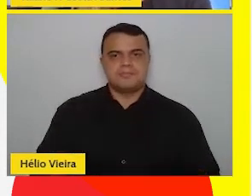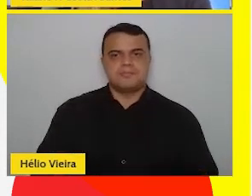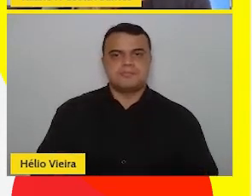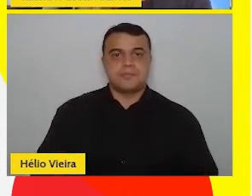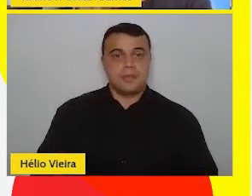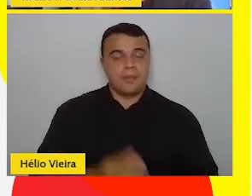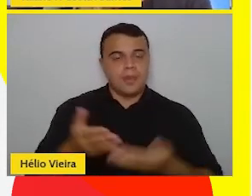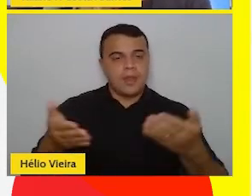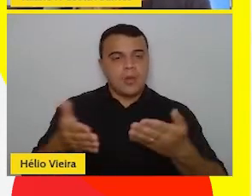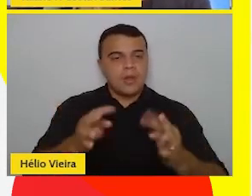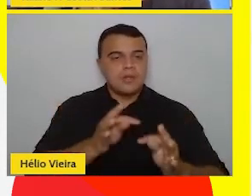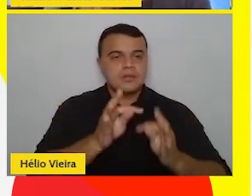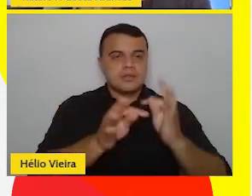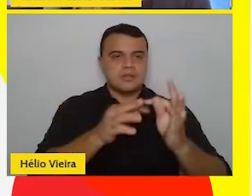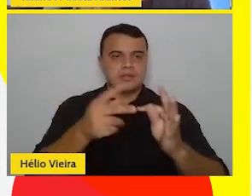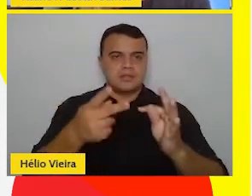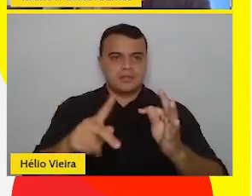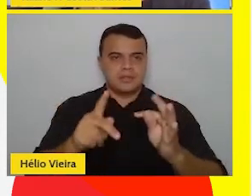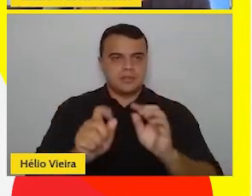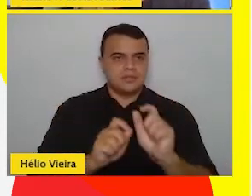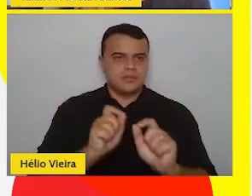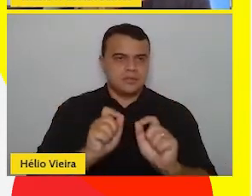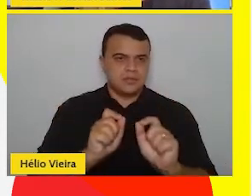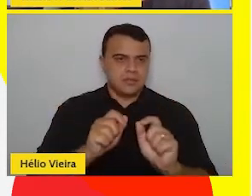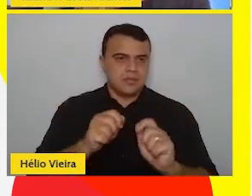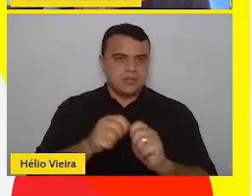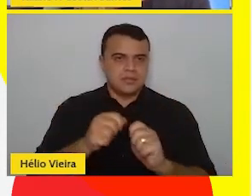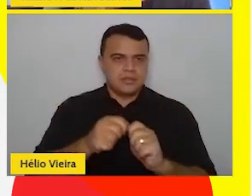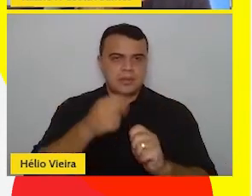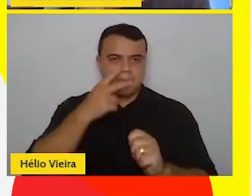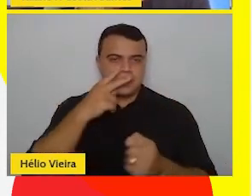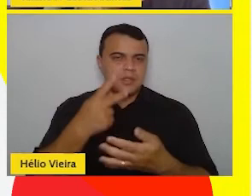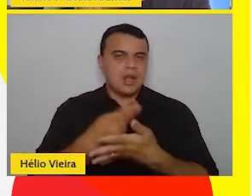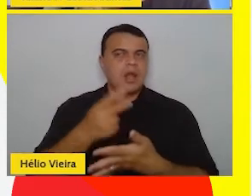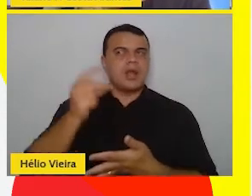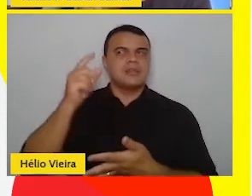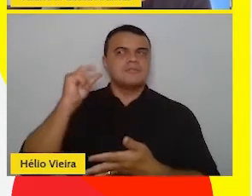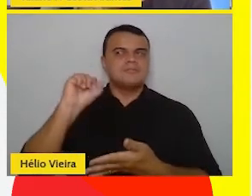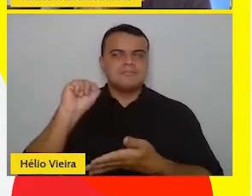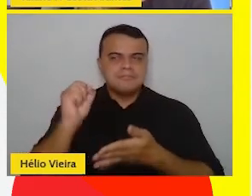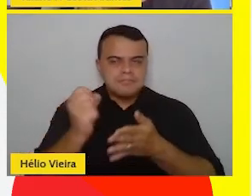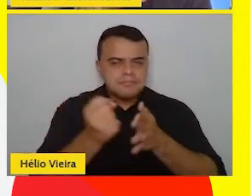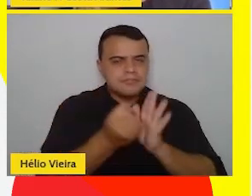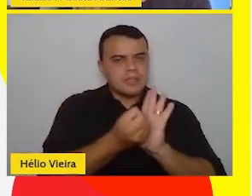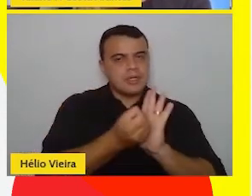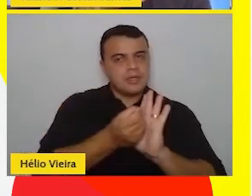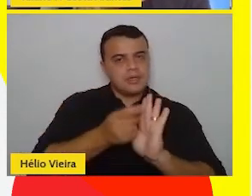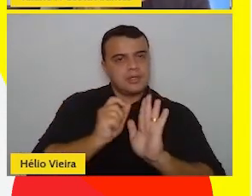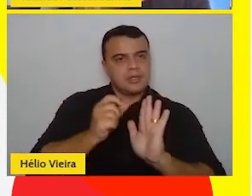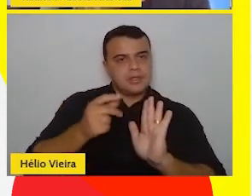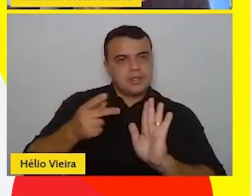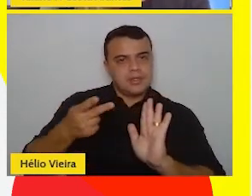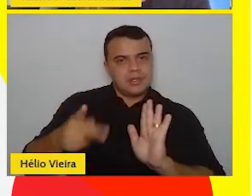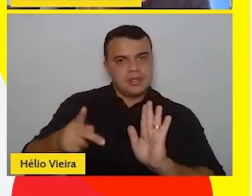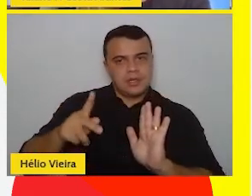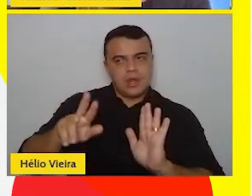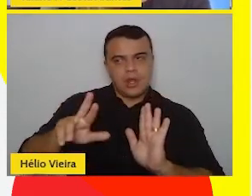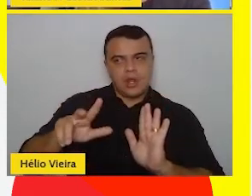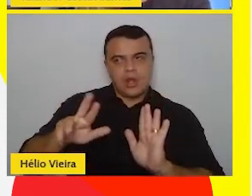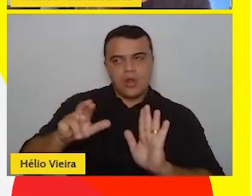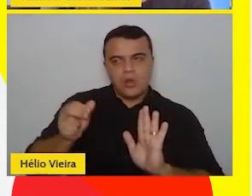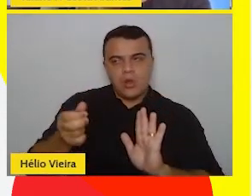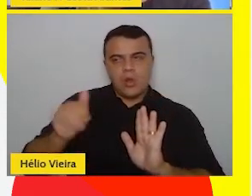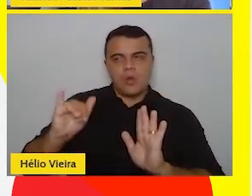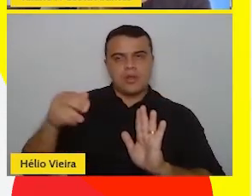E essa técnica foi considerada marca registrada do Roy Lichtenstein no trabalho